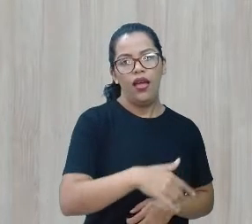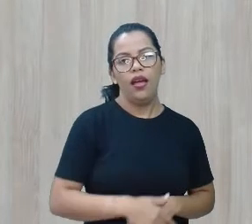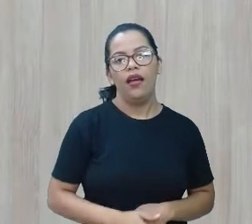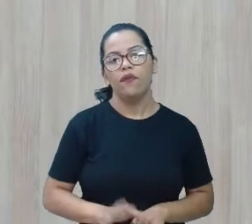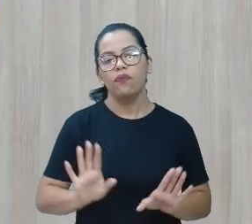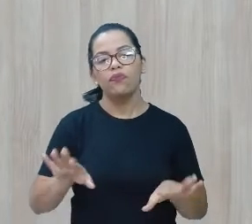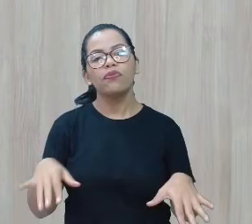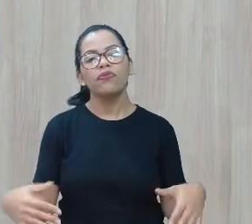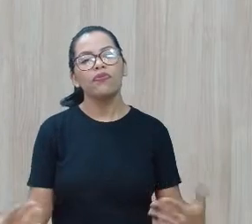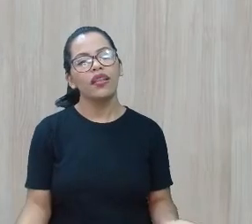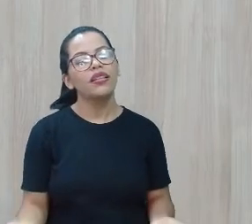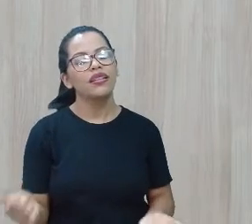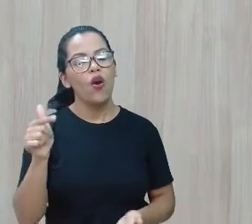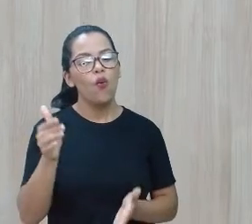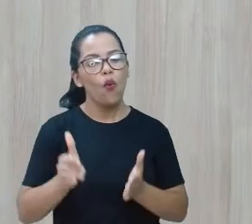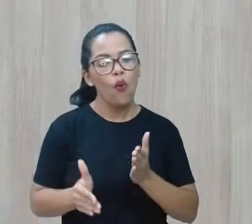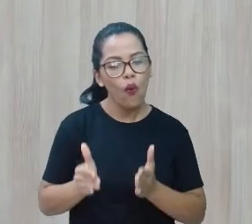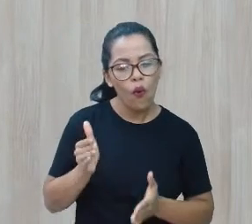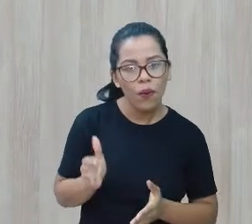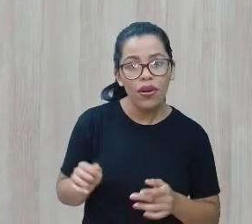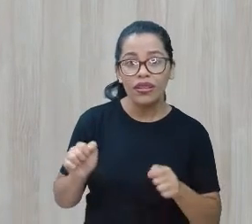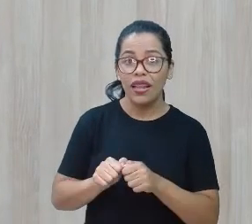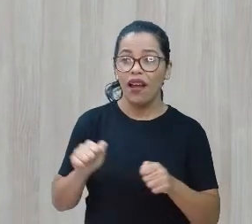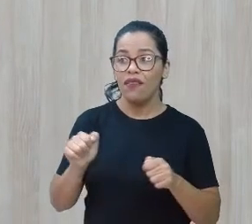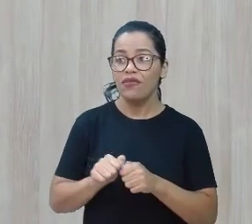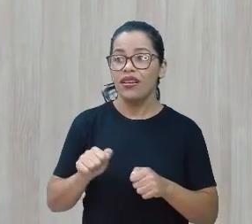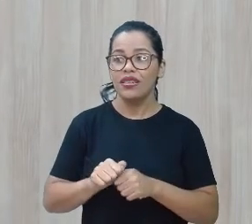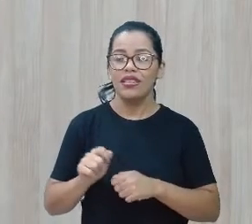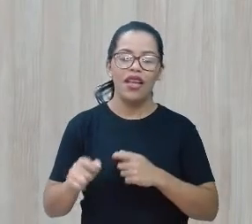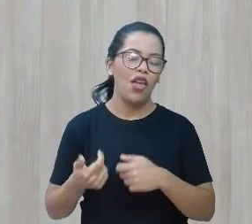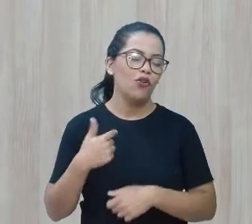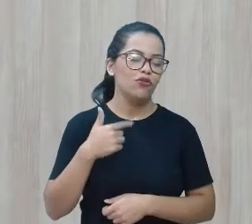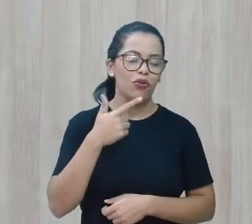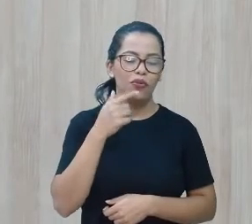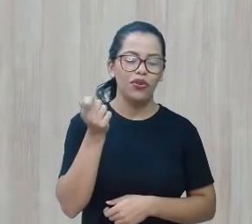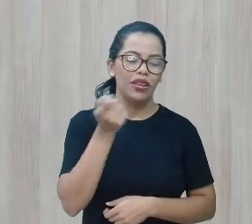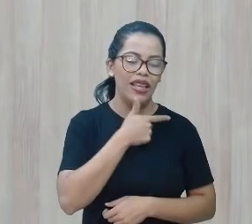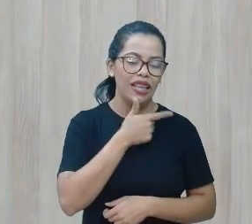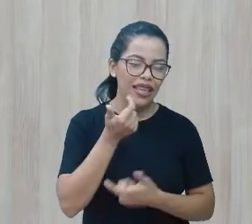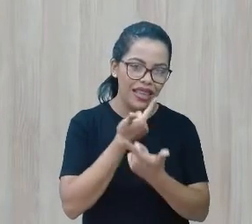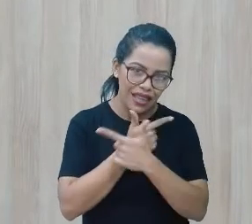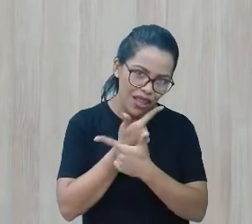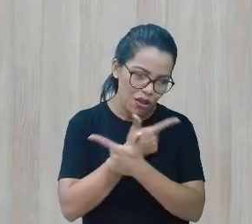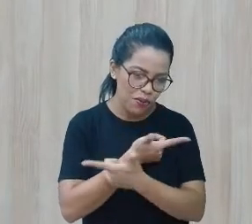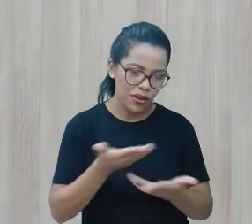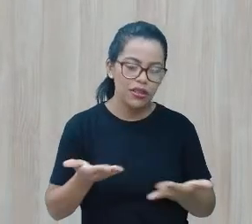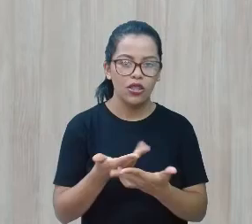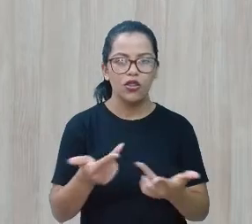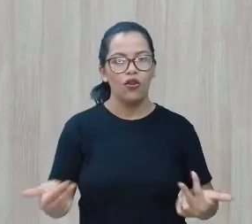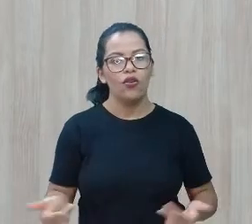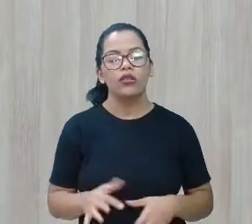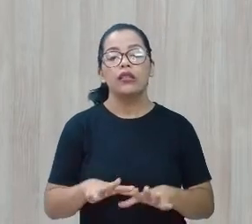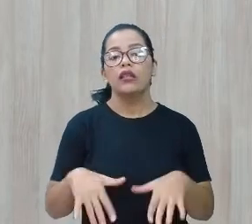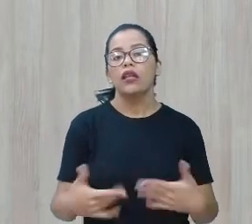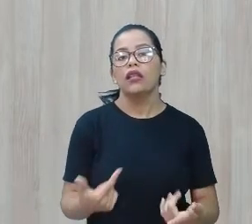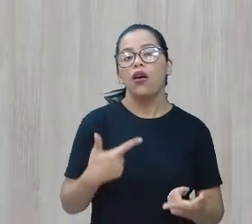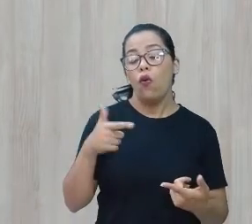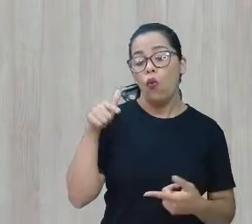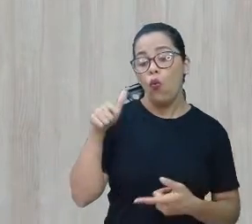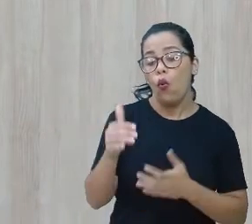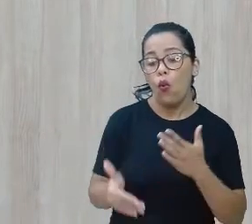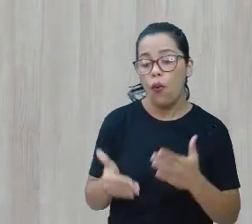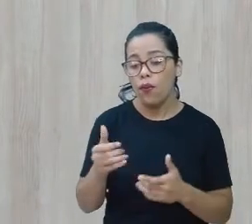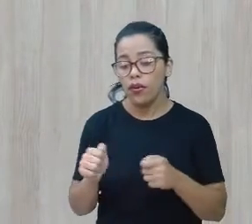ele tá executando um comando. Olha, minha gente, eu sou muito besta para essas coisas. Ele tá executando um comando que ele tem ali de